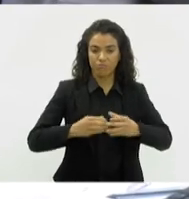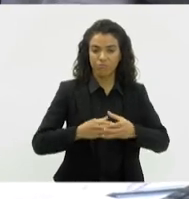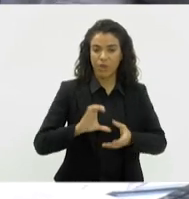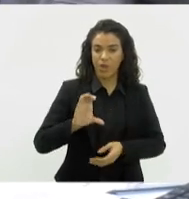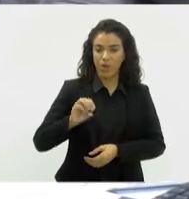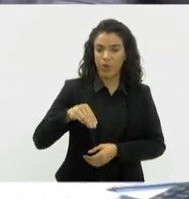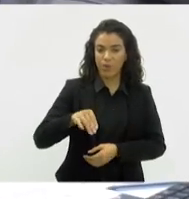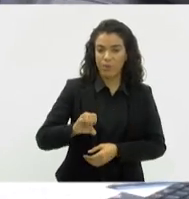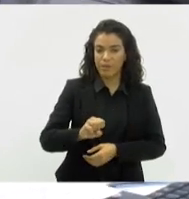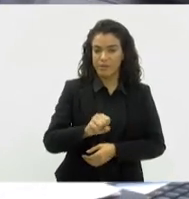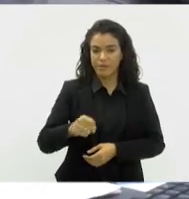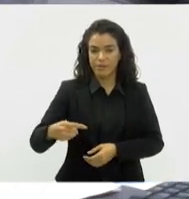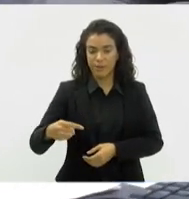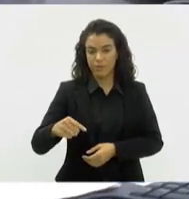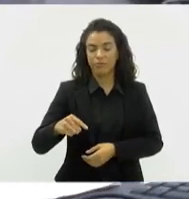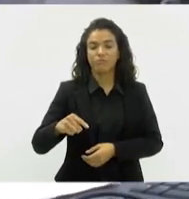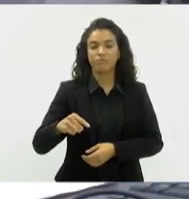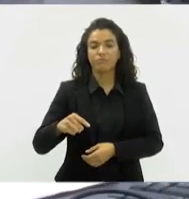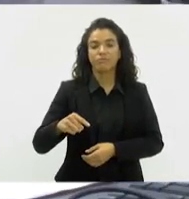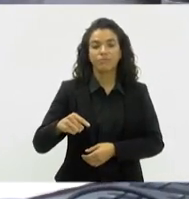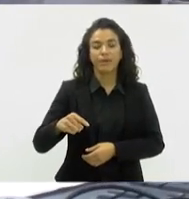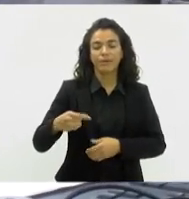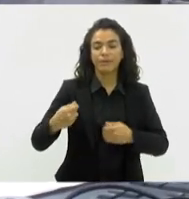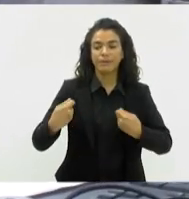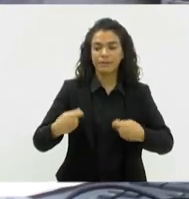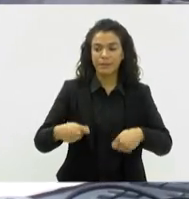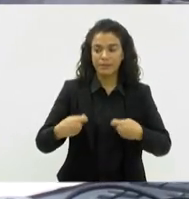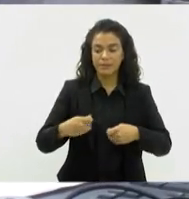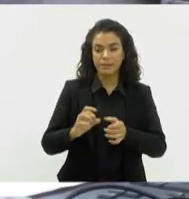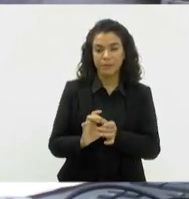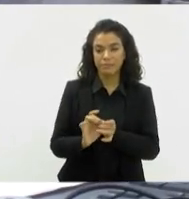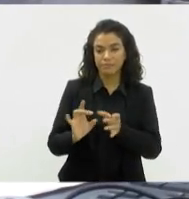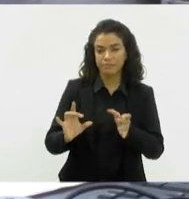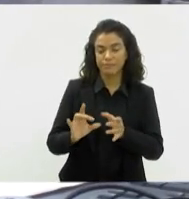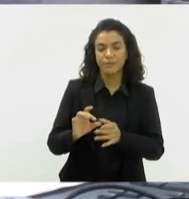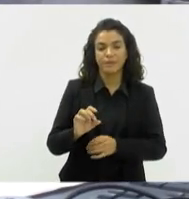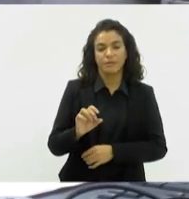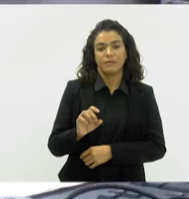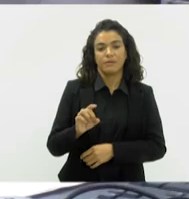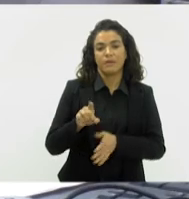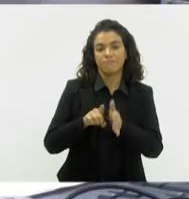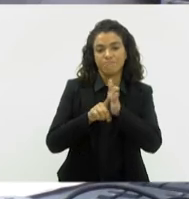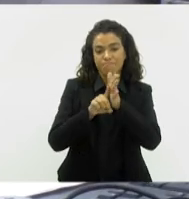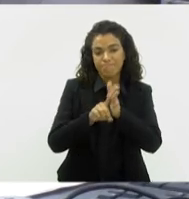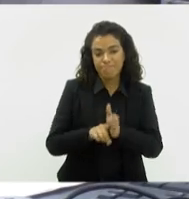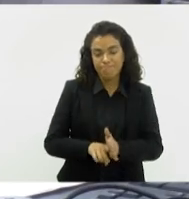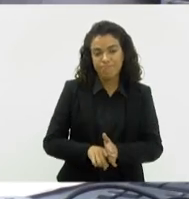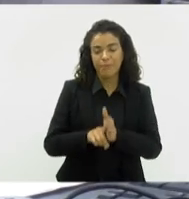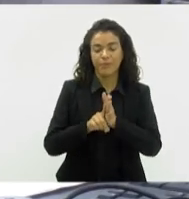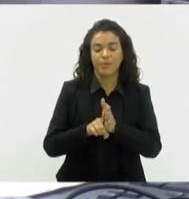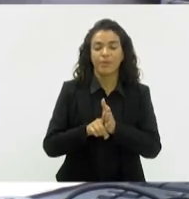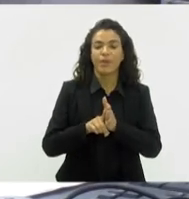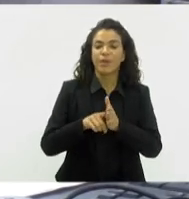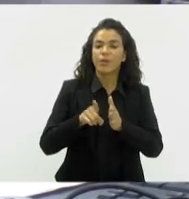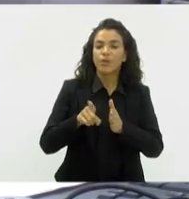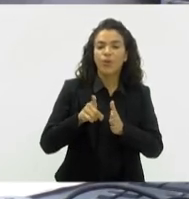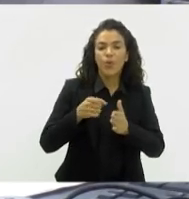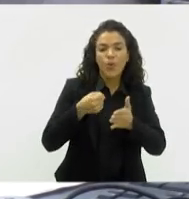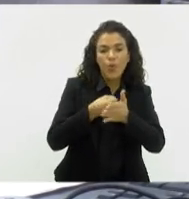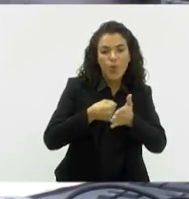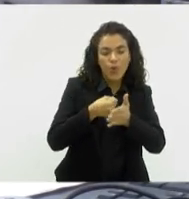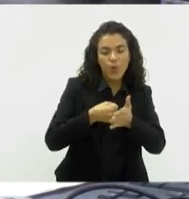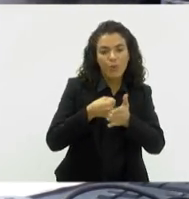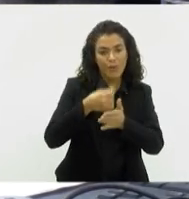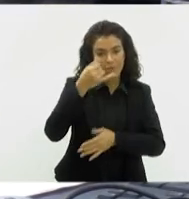para deliberar a sabatina de 3 membros do Mecanismo Estadual de Prevenção e Combate à Tortura do Rio de Janeiro para o